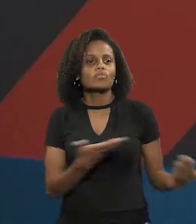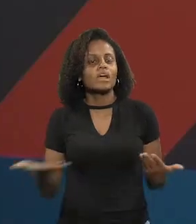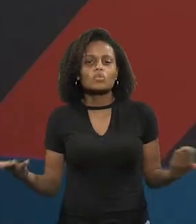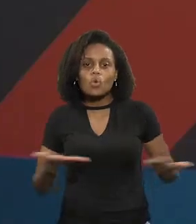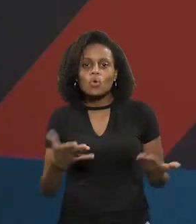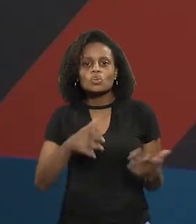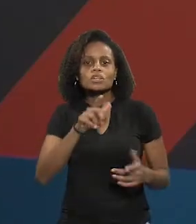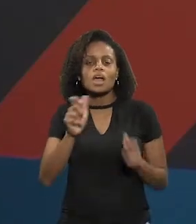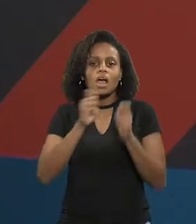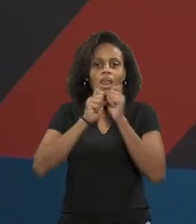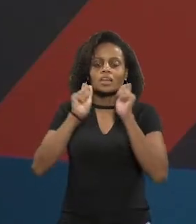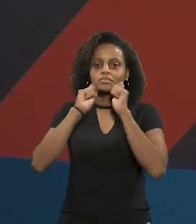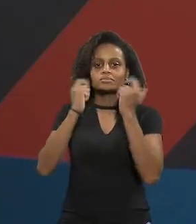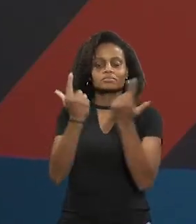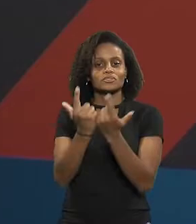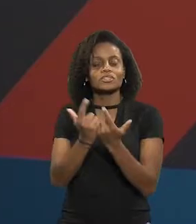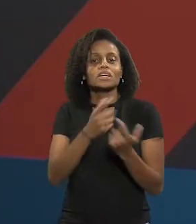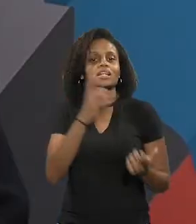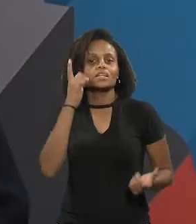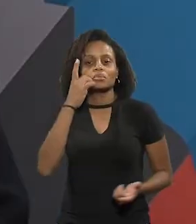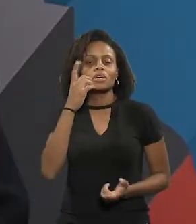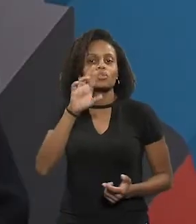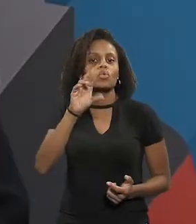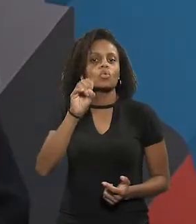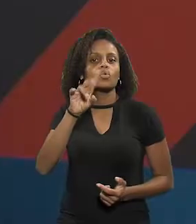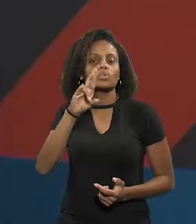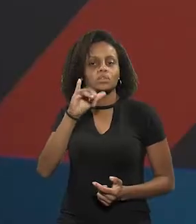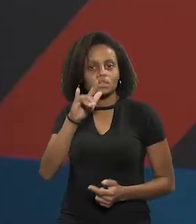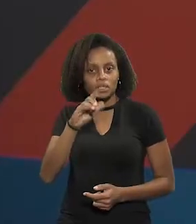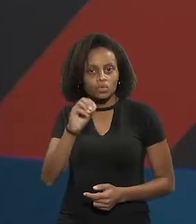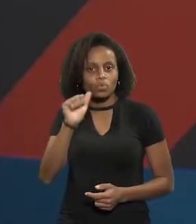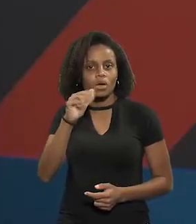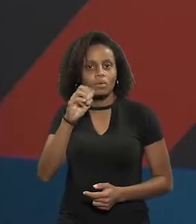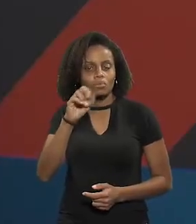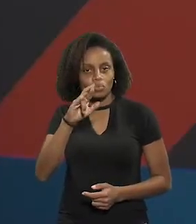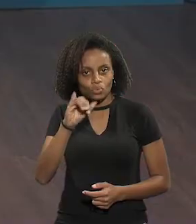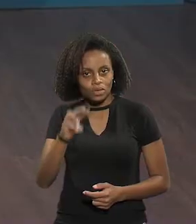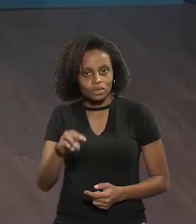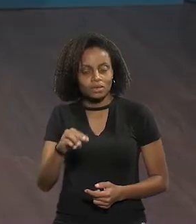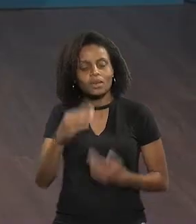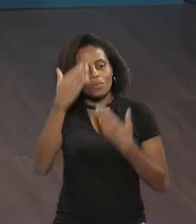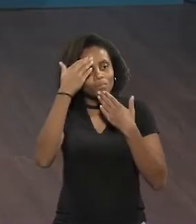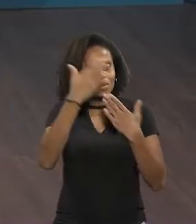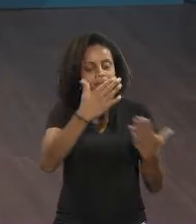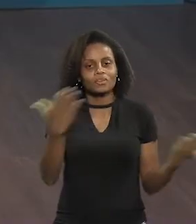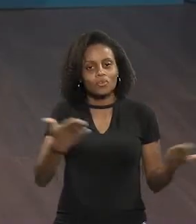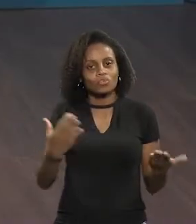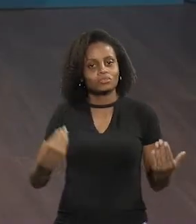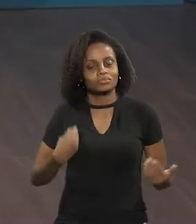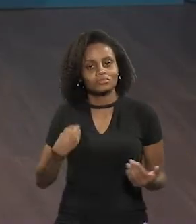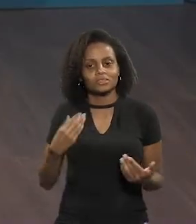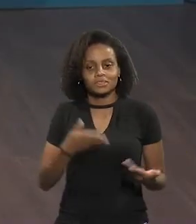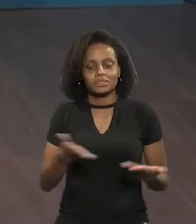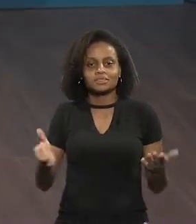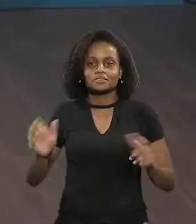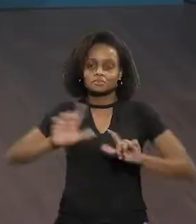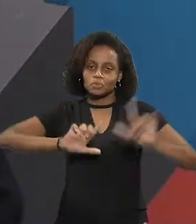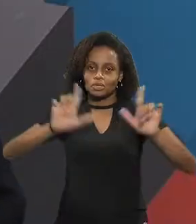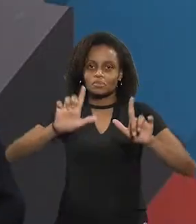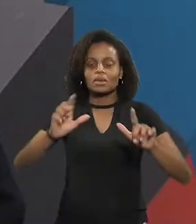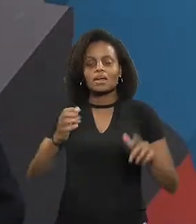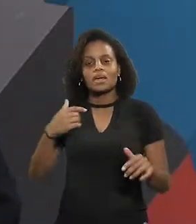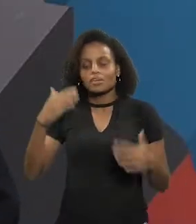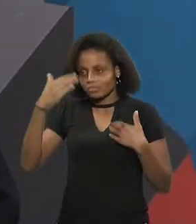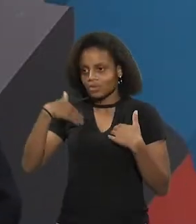Meu convidado de hoje no Alerj Entrevista é o deputado Rodrigo Amorim. Deputado, muito obrigado pela sua participação aqui no nosso programa. Eu que agradeço, sempre uma